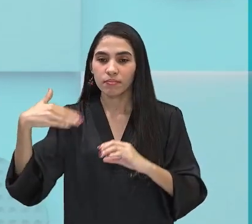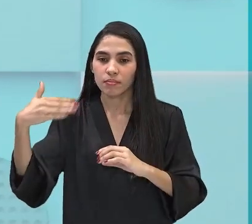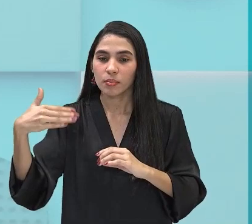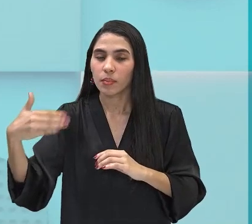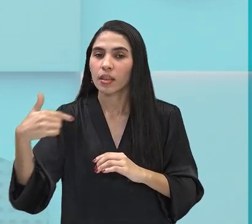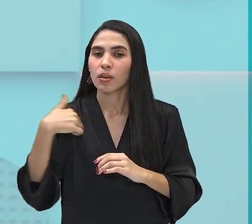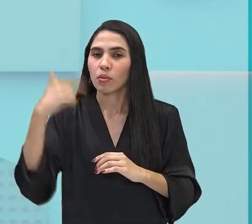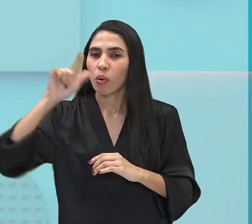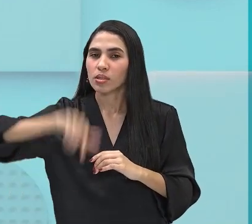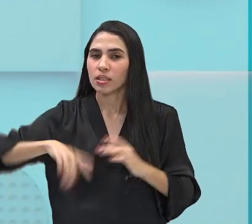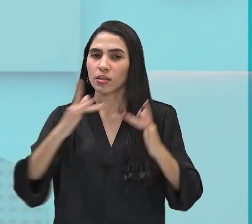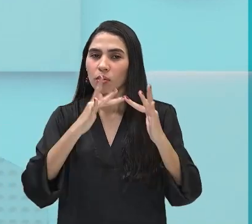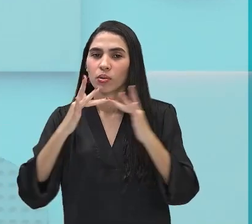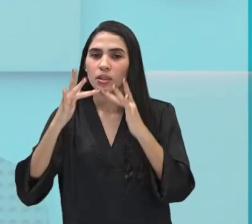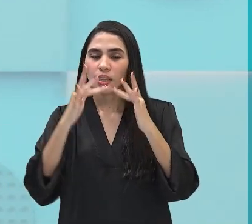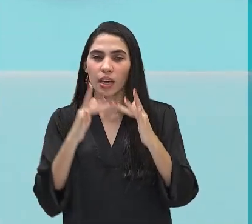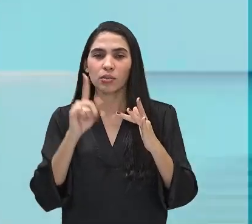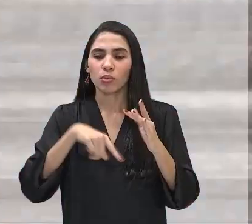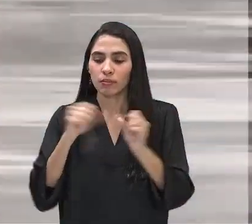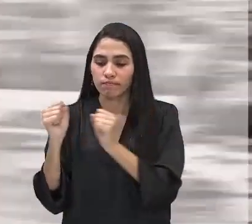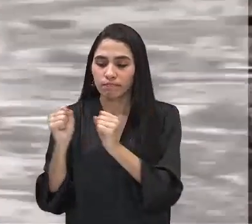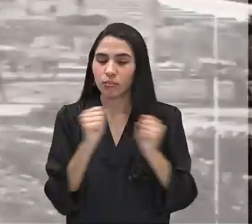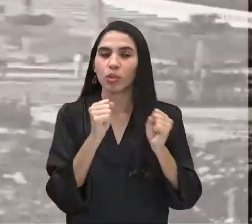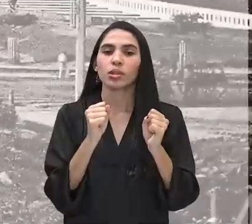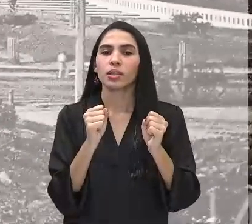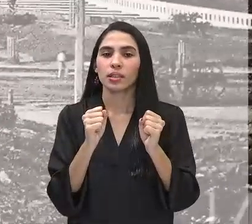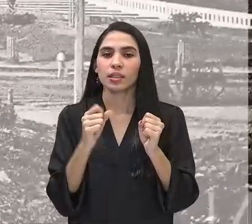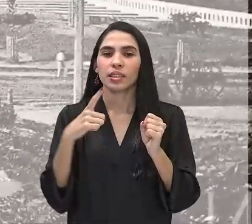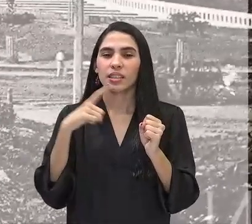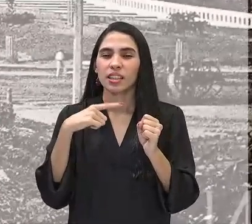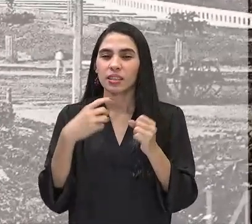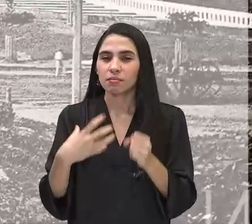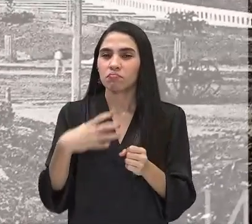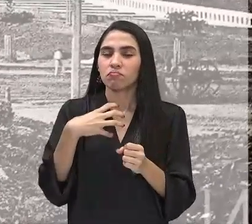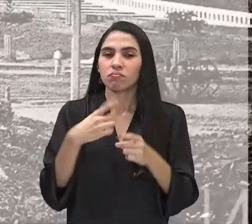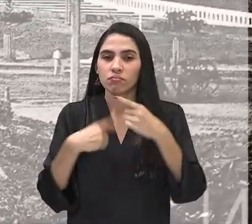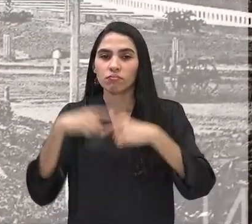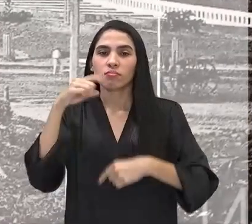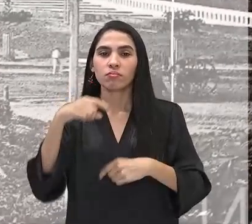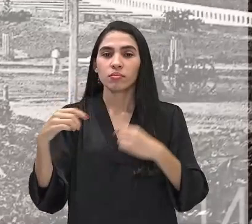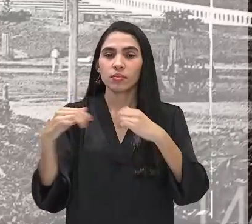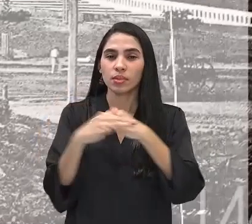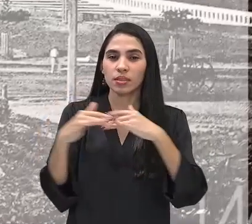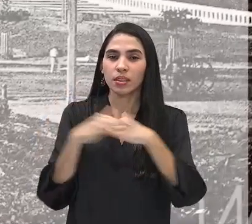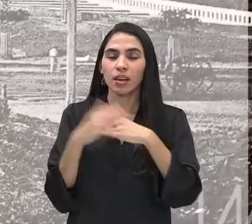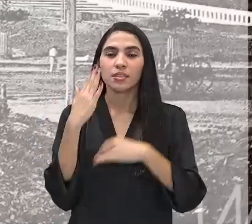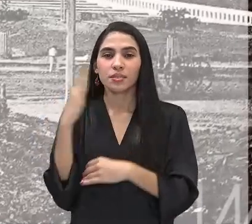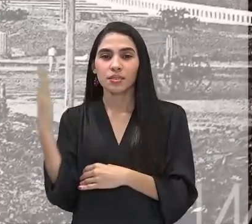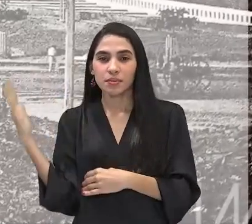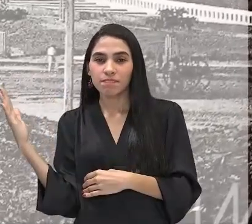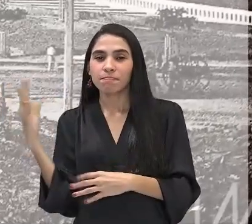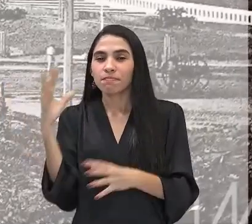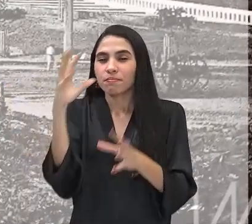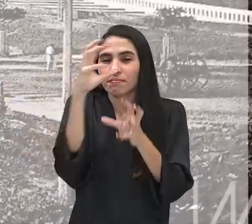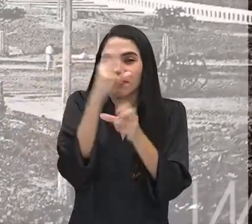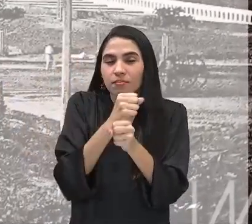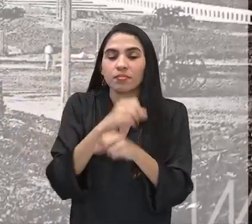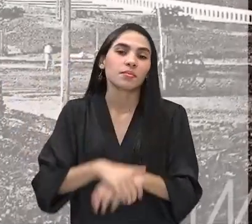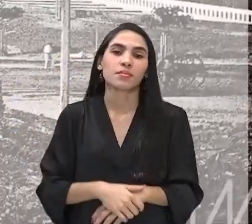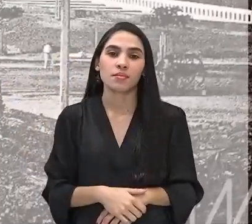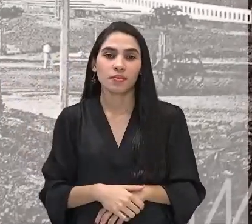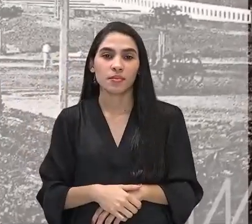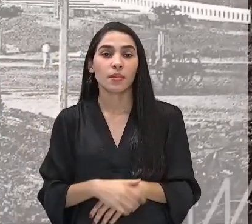recuperar são poderosos para iluminar cenas da vida desta cidade que estavam nas sombras. A